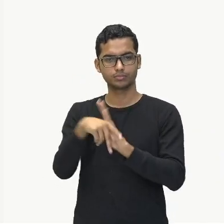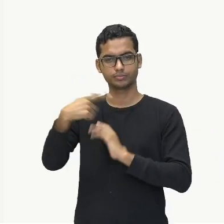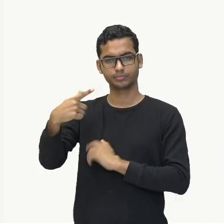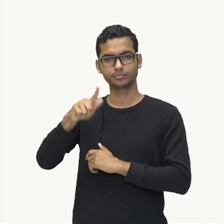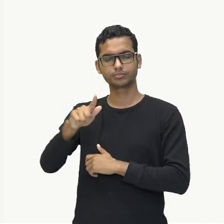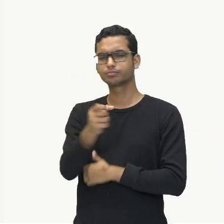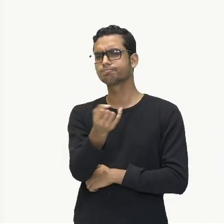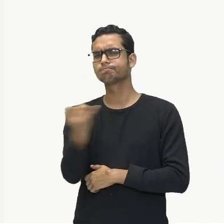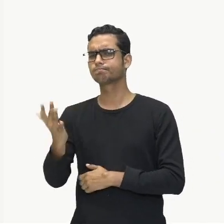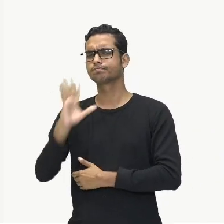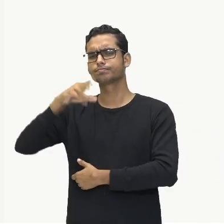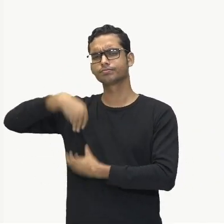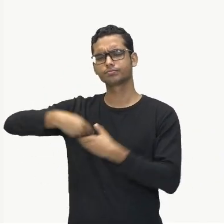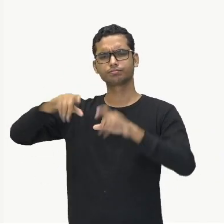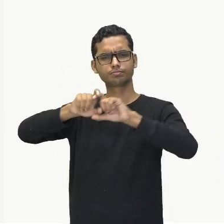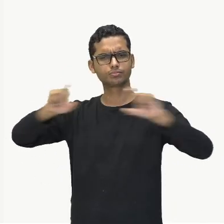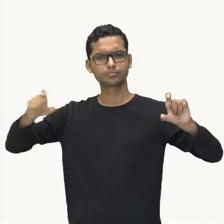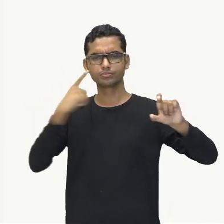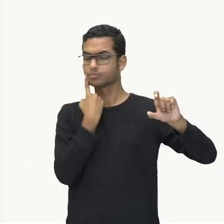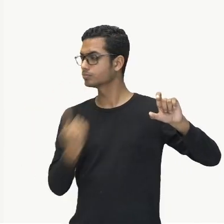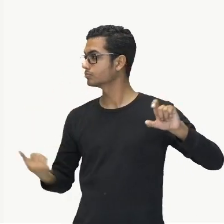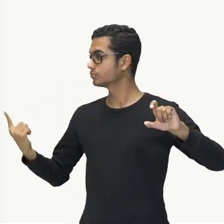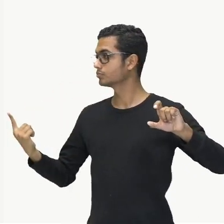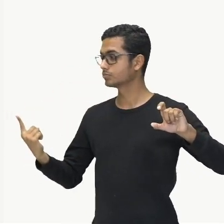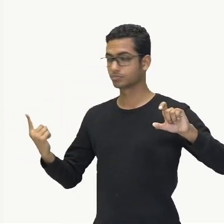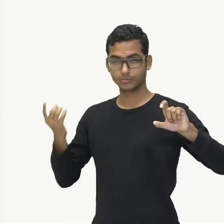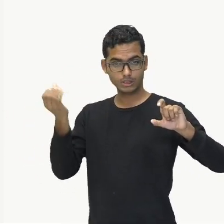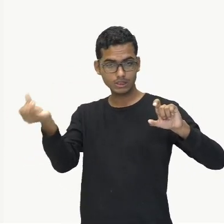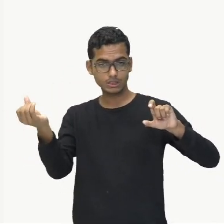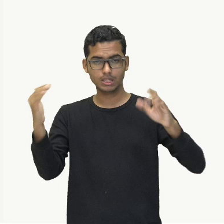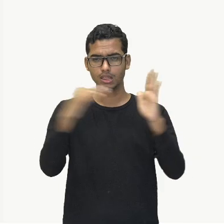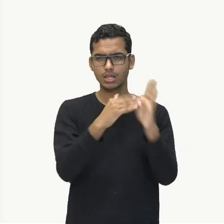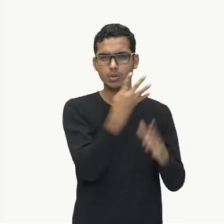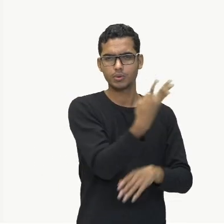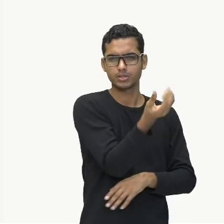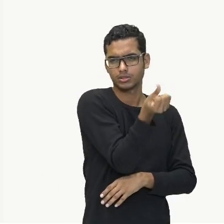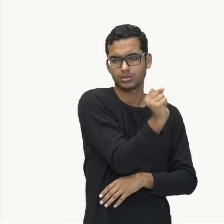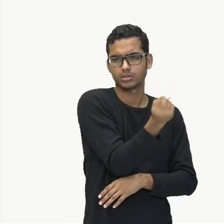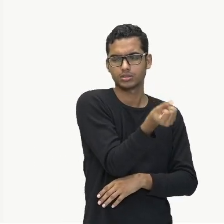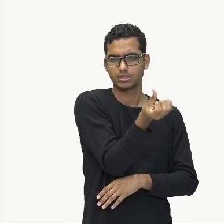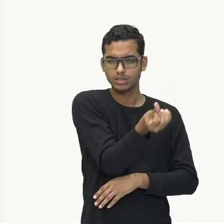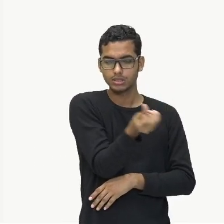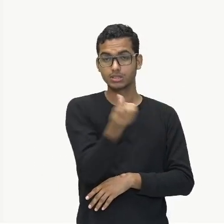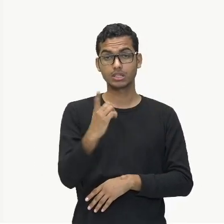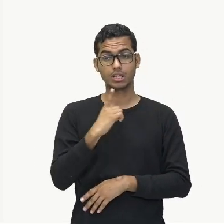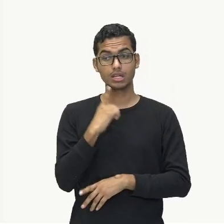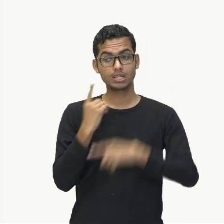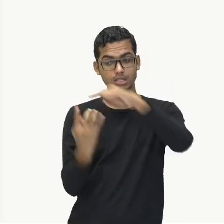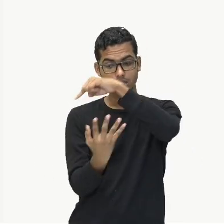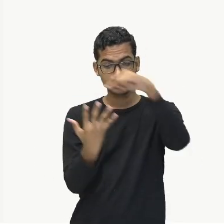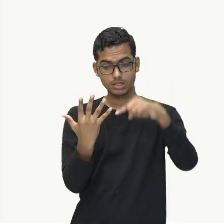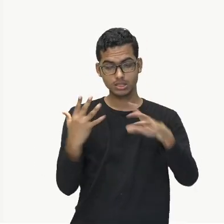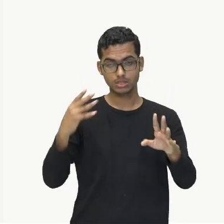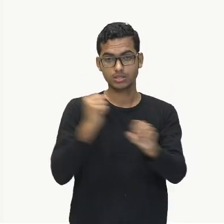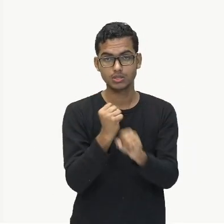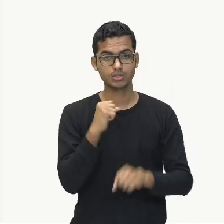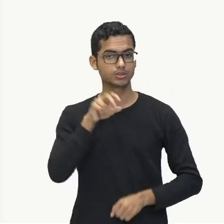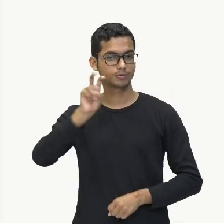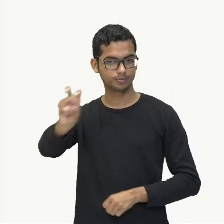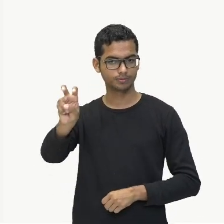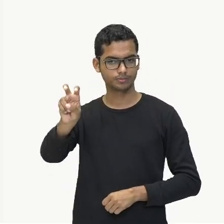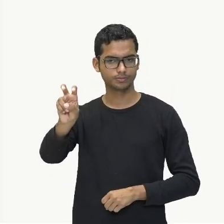termos, né? Tenho 5 termos. Eu não sei quem são os 3 aí do meio, mas eu sei que são